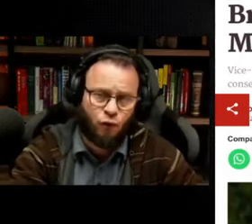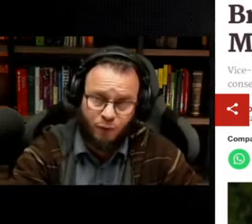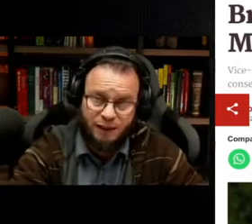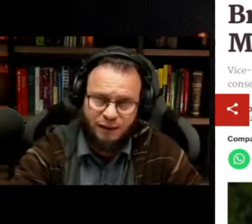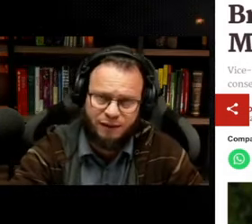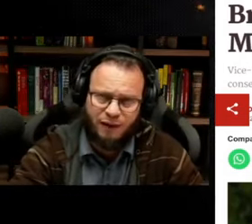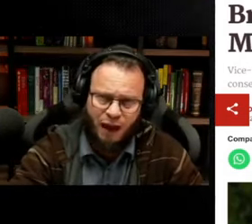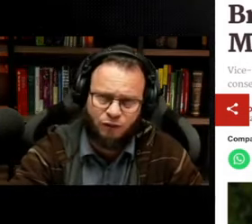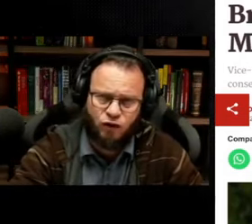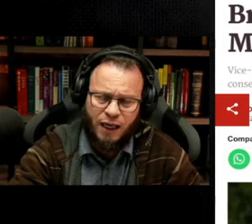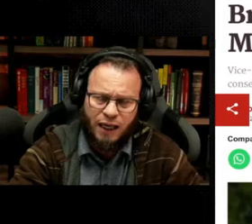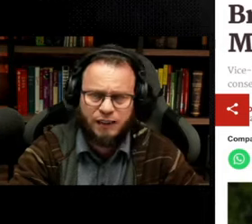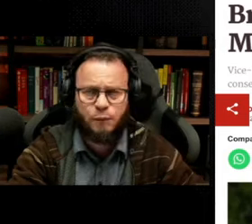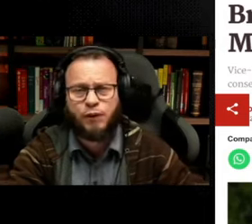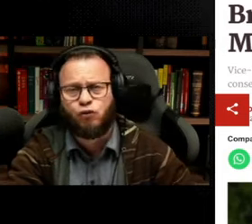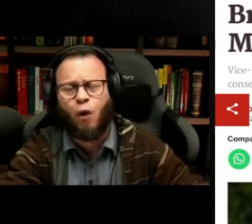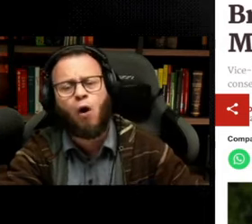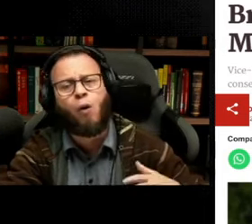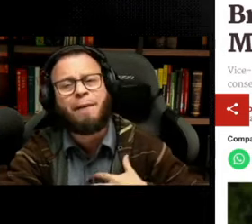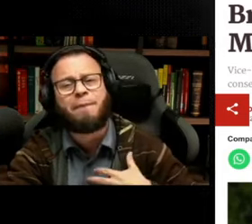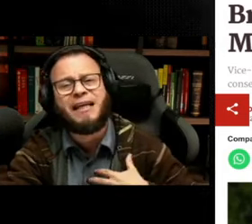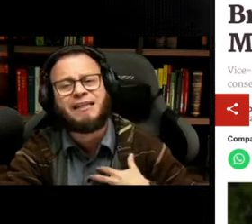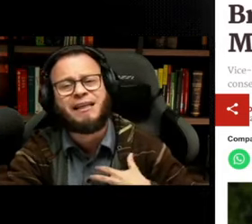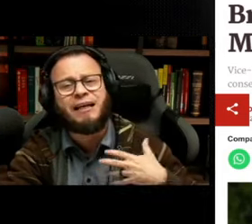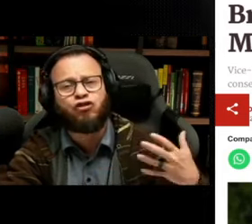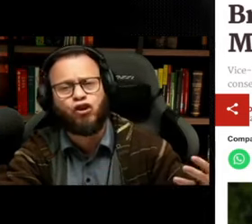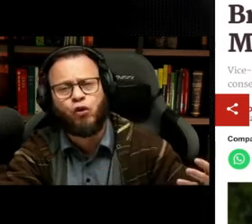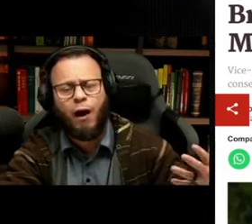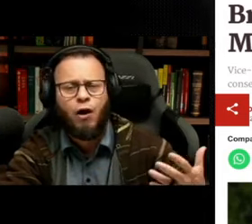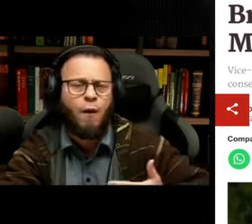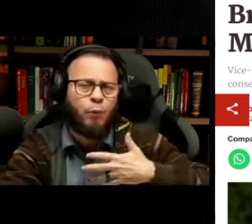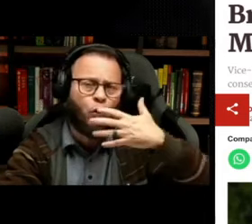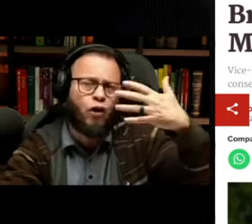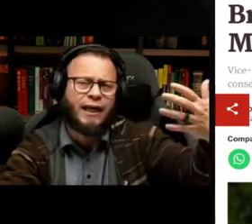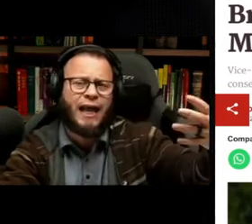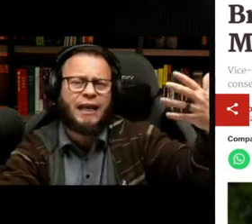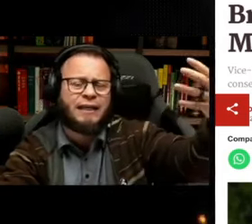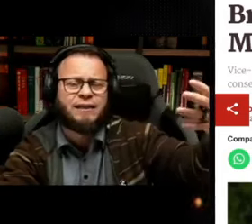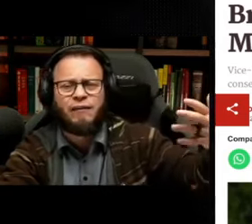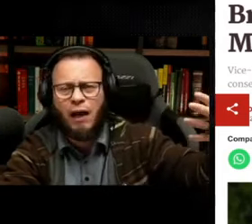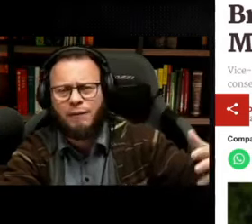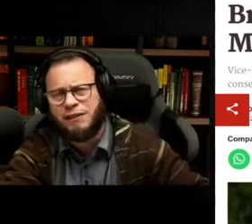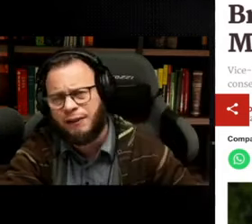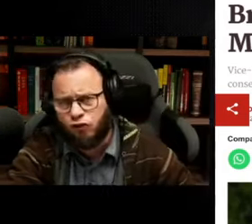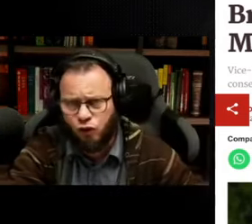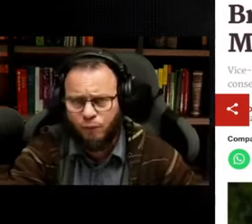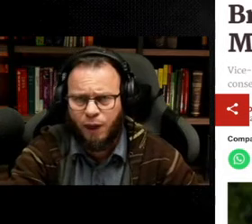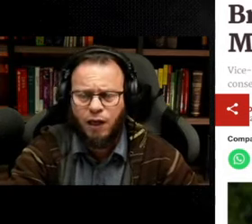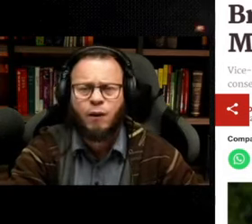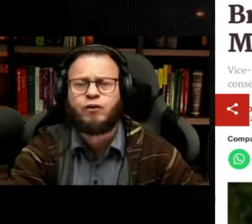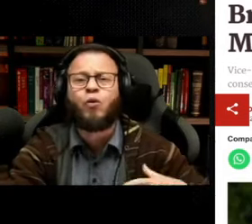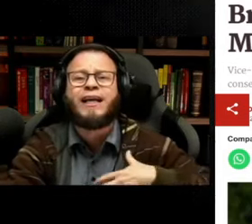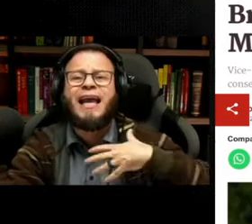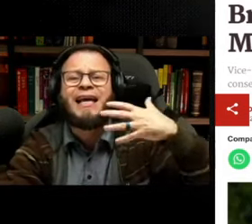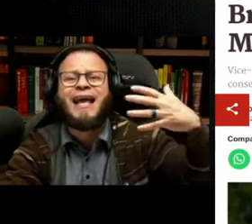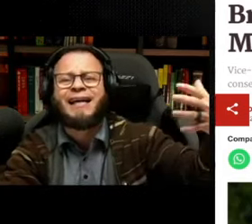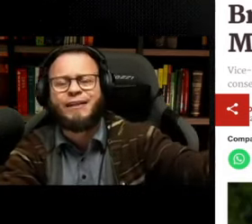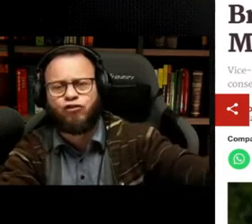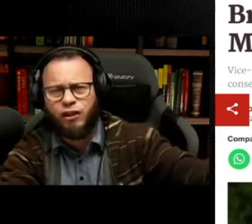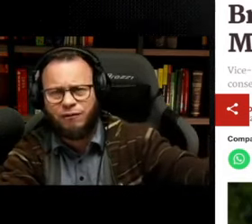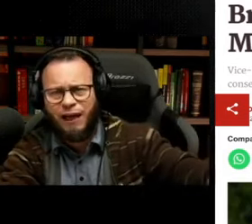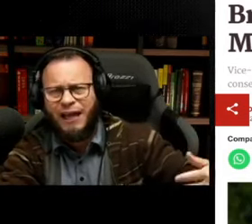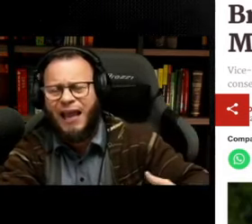motorista foram assassinados? Esse pessoal com a camisa da Dilma. Por que que ele estava com a camisa da Dilma? O que que